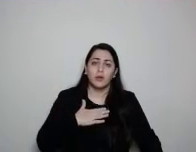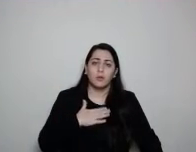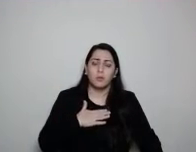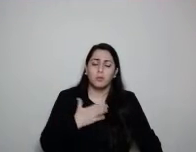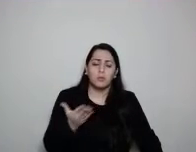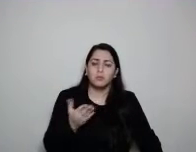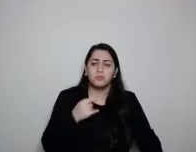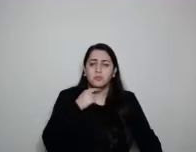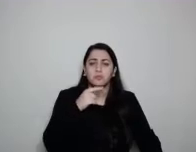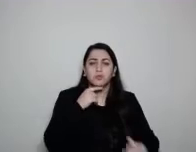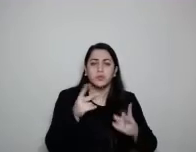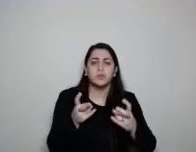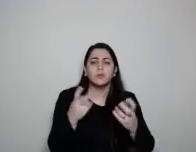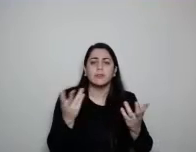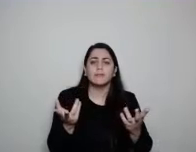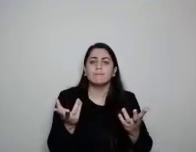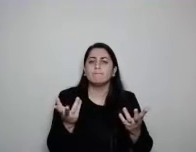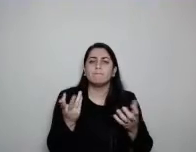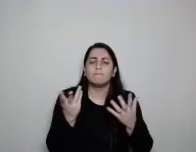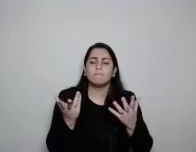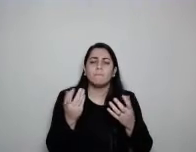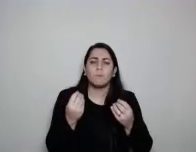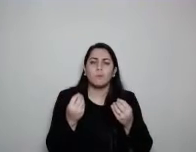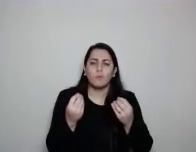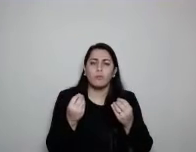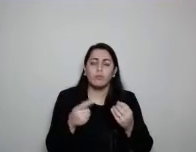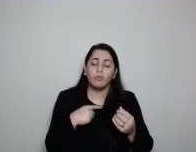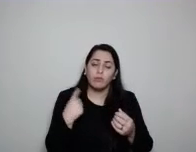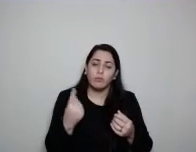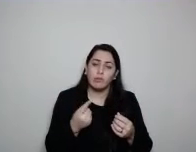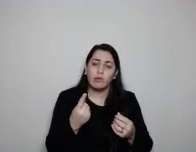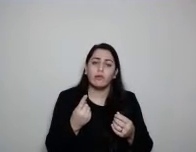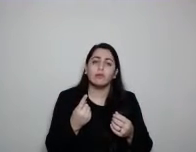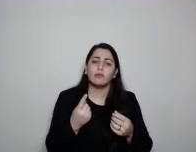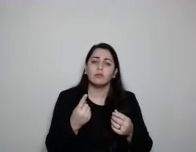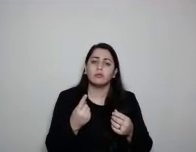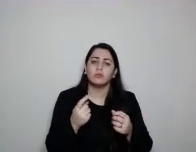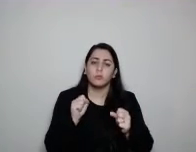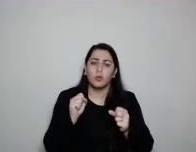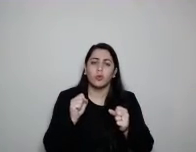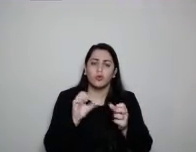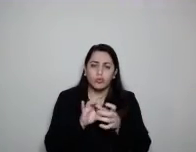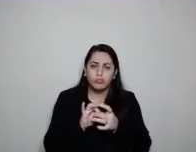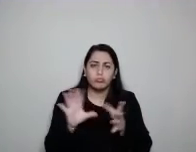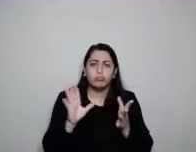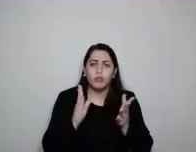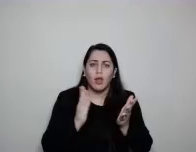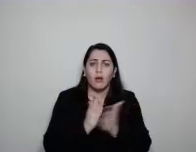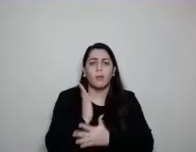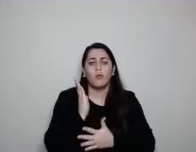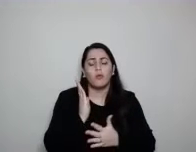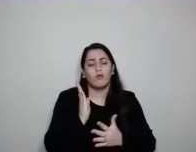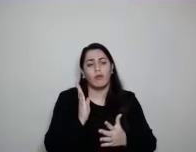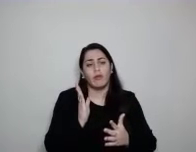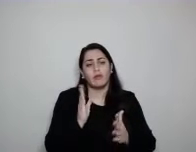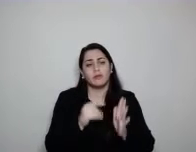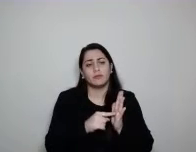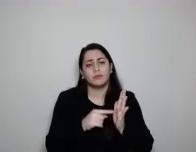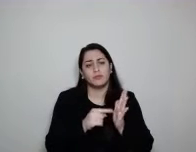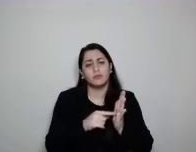como possamos nós autorizar e estar aqui o papel que eu